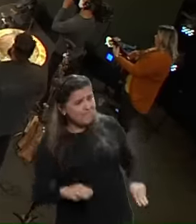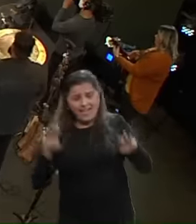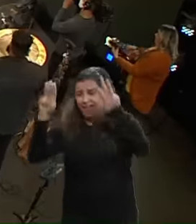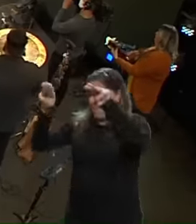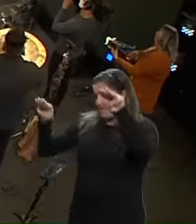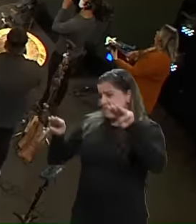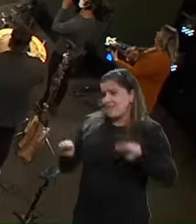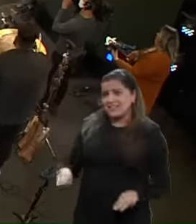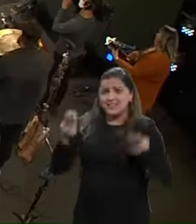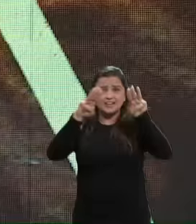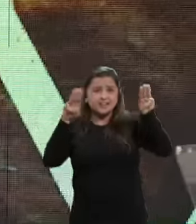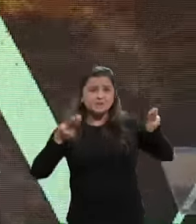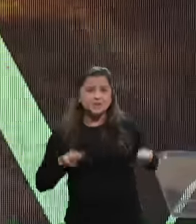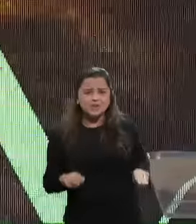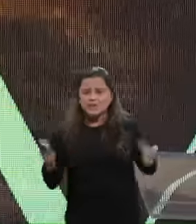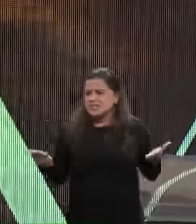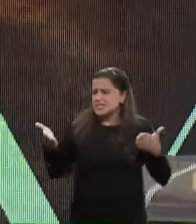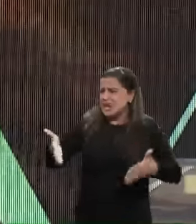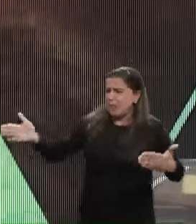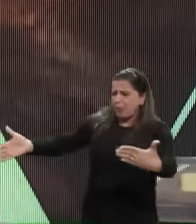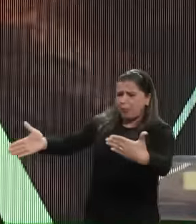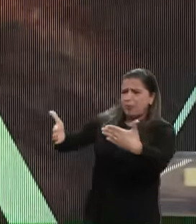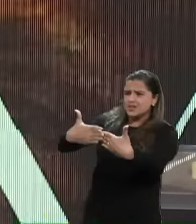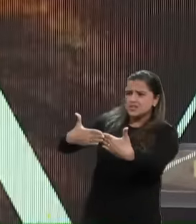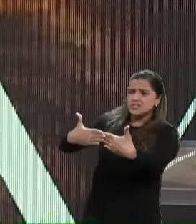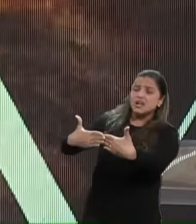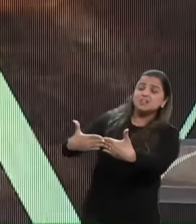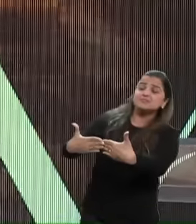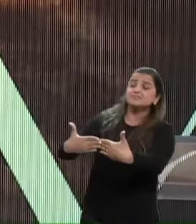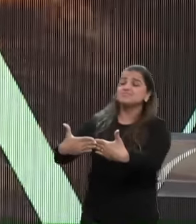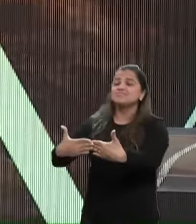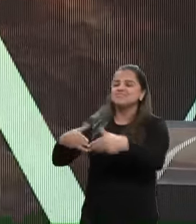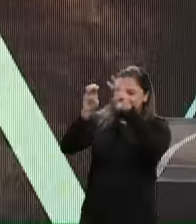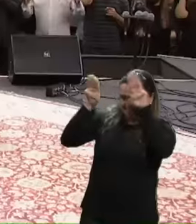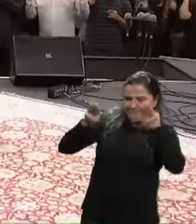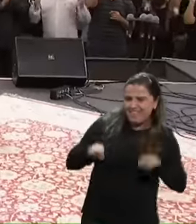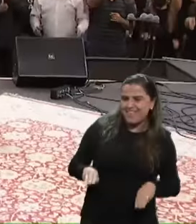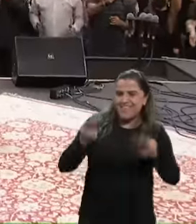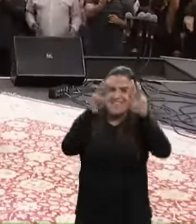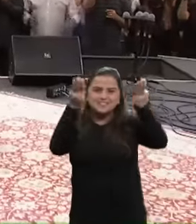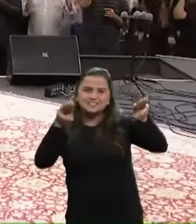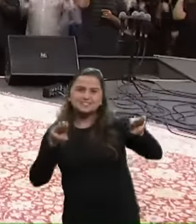Podem ter todas as portas fechadas, mas eu vou cantar maná.